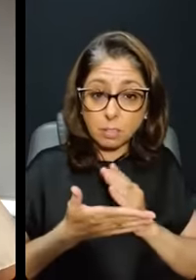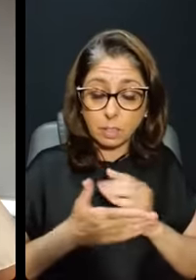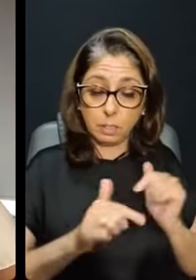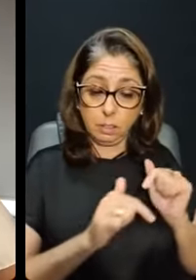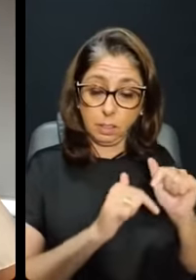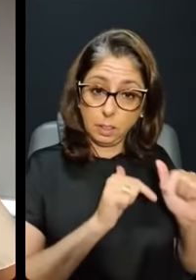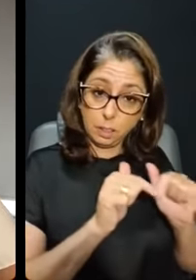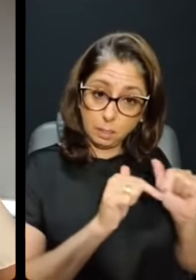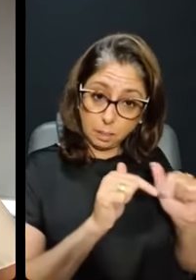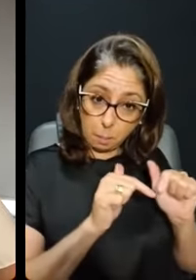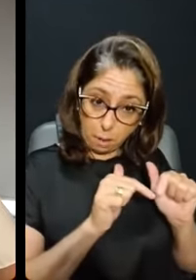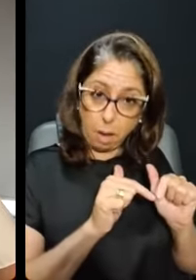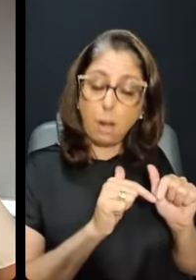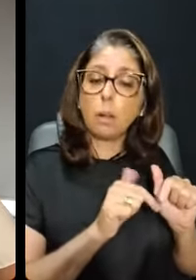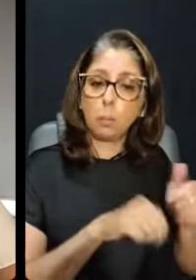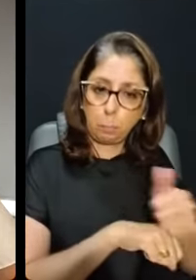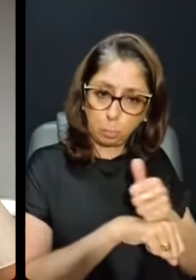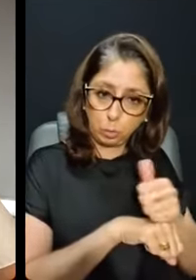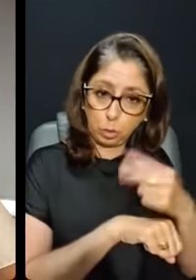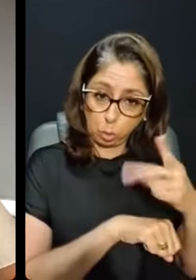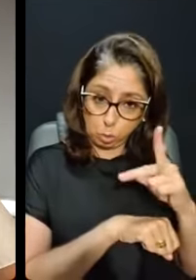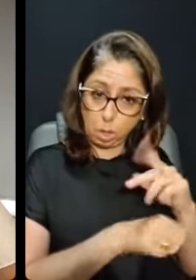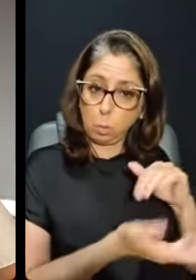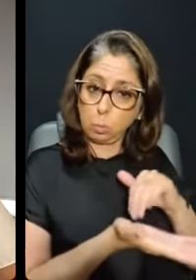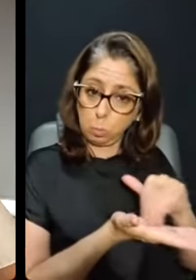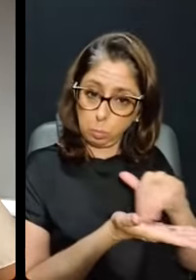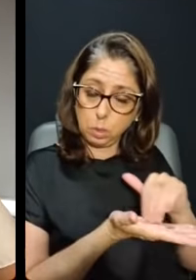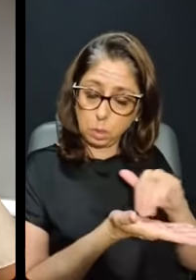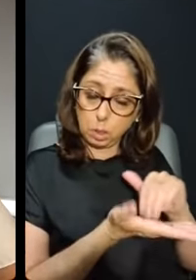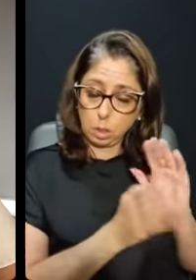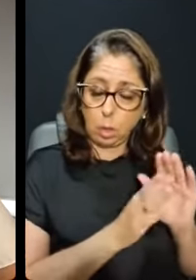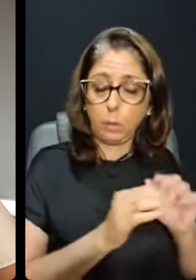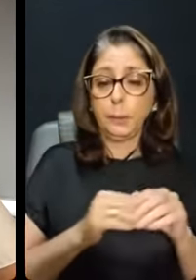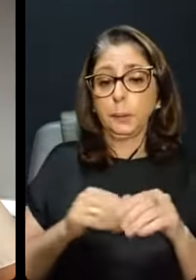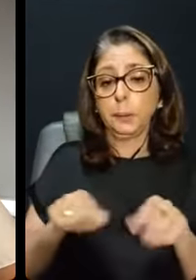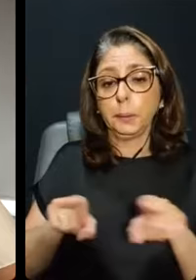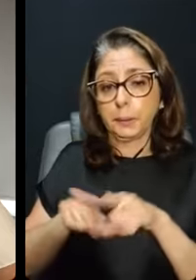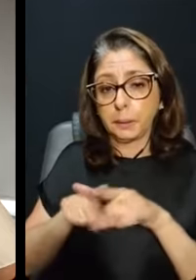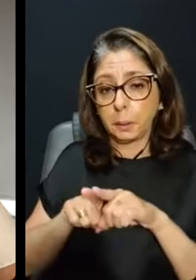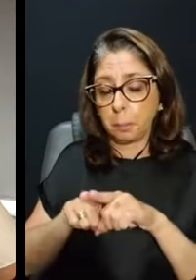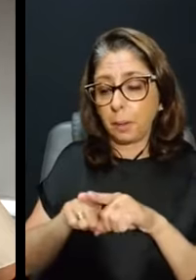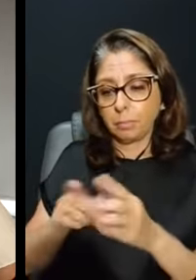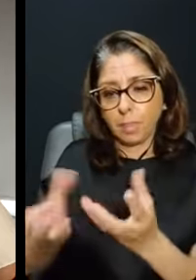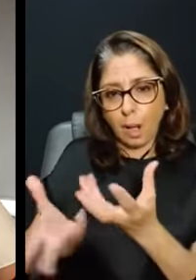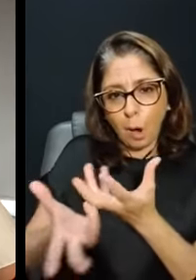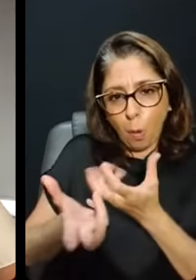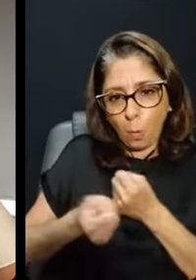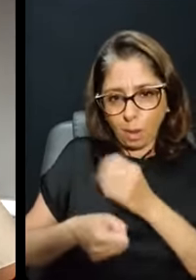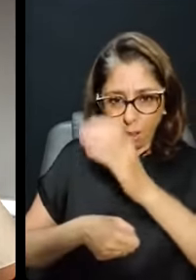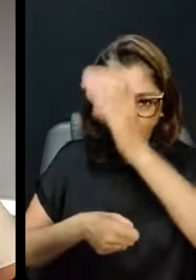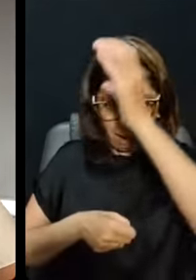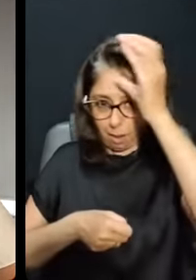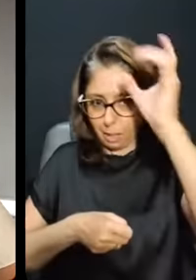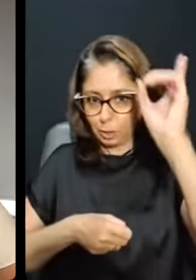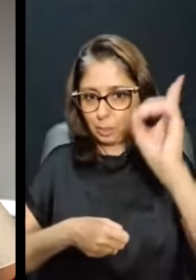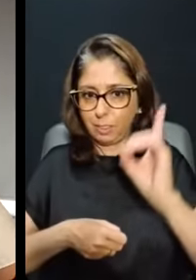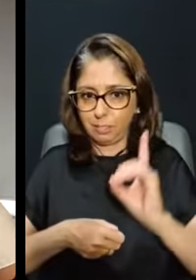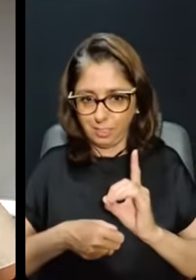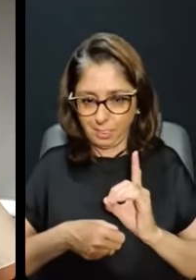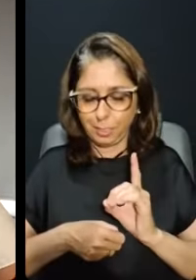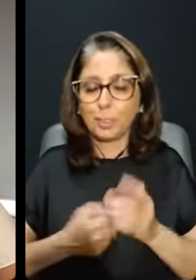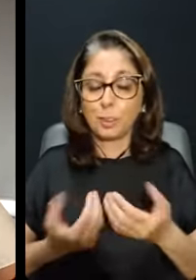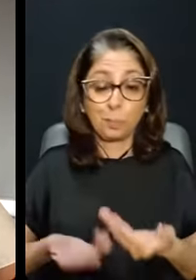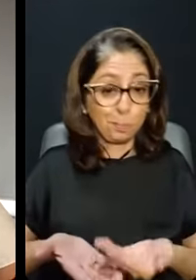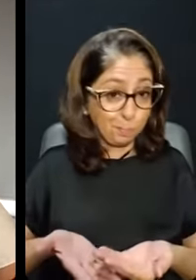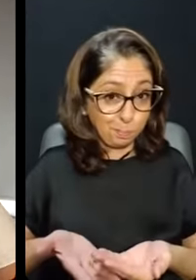você desempenhava no escritório. Como é que surgiu essa oportunidade, de você estar dentro, assim, de onde estava tudo